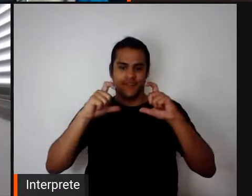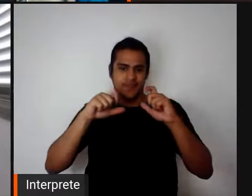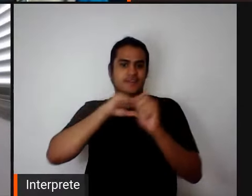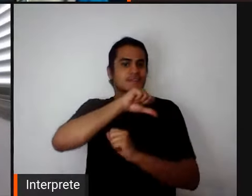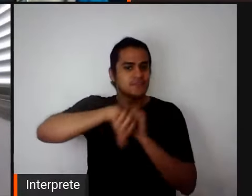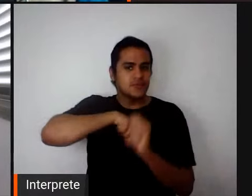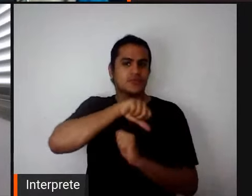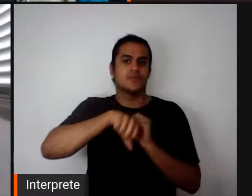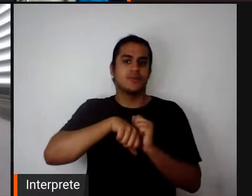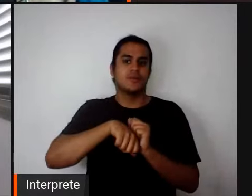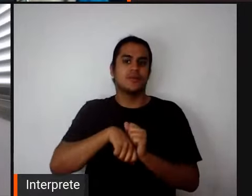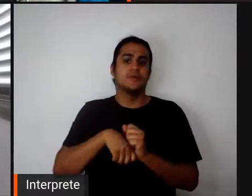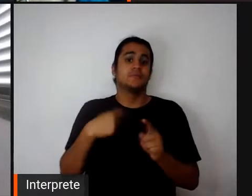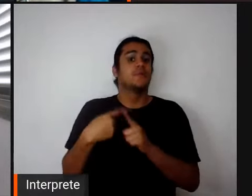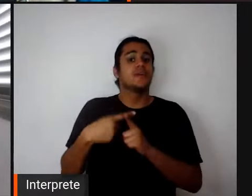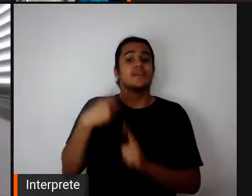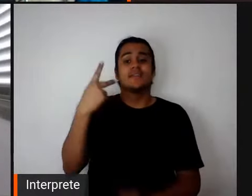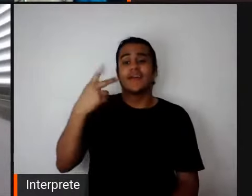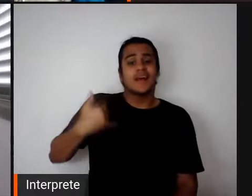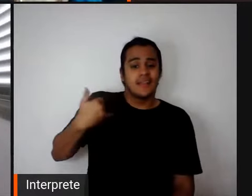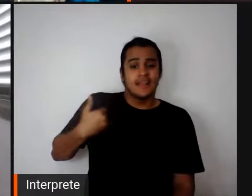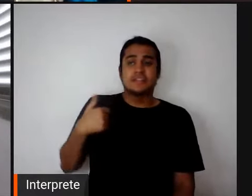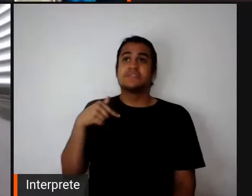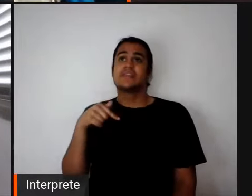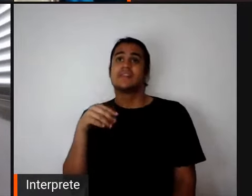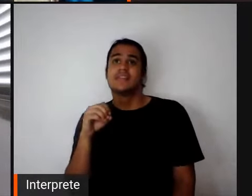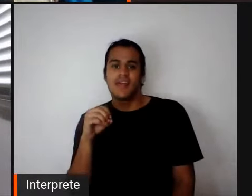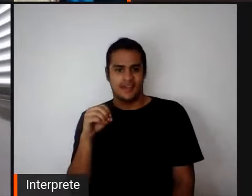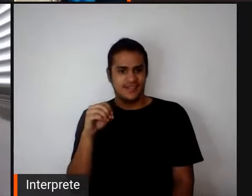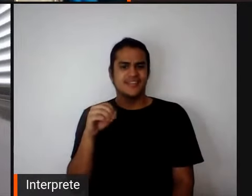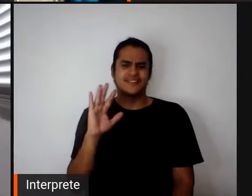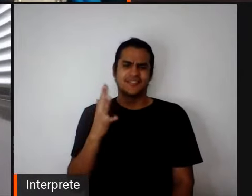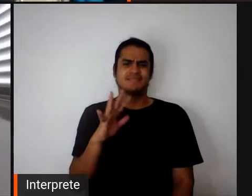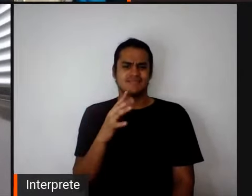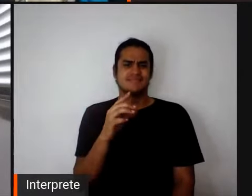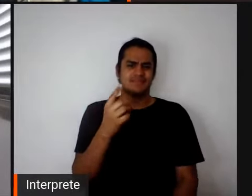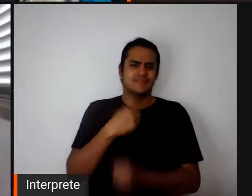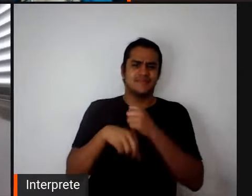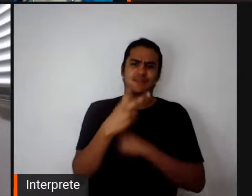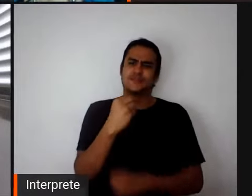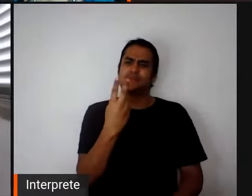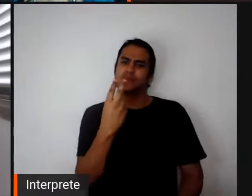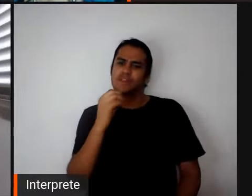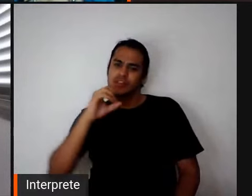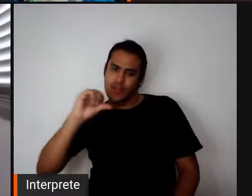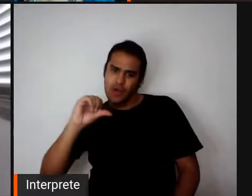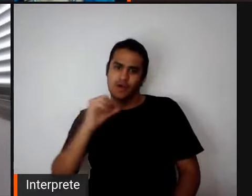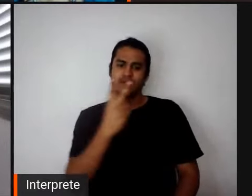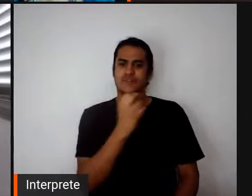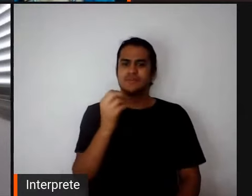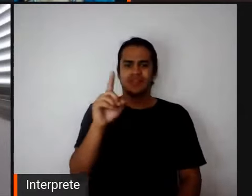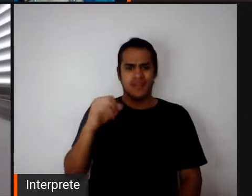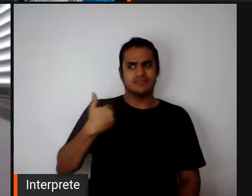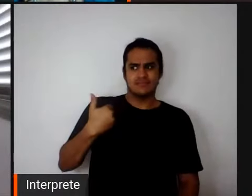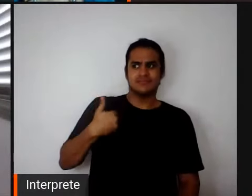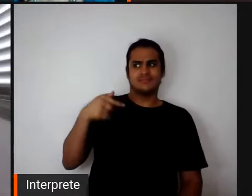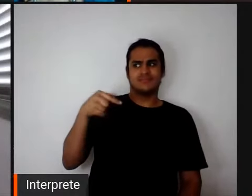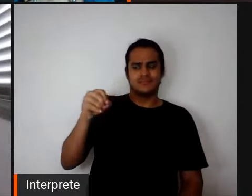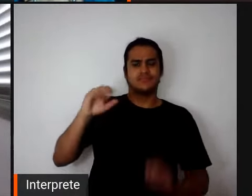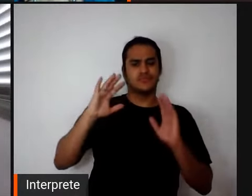na casa dos seus 70 anos, lá em 2009, 2010. Então, além da retrospectiva, essa